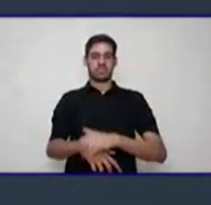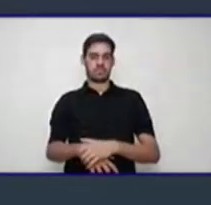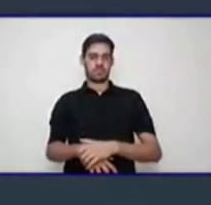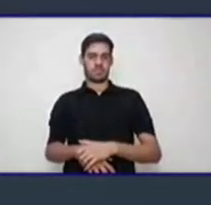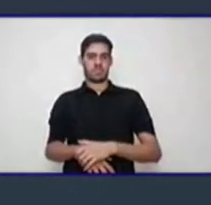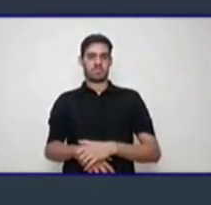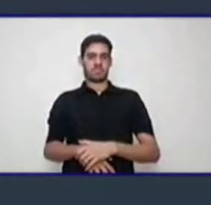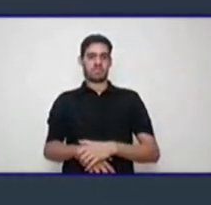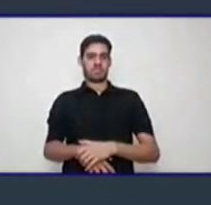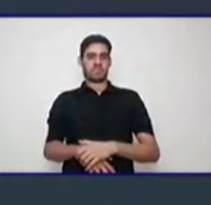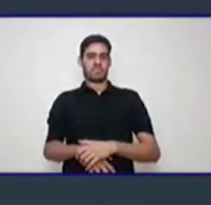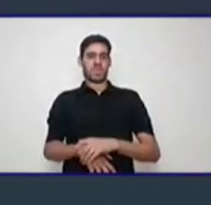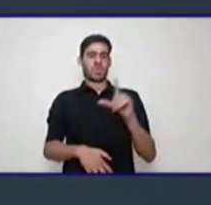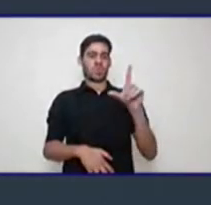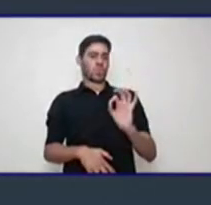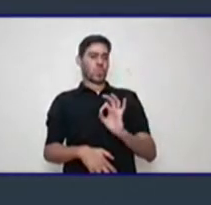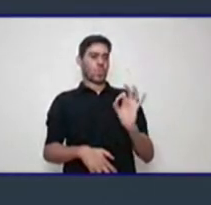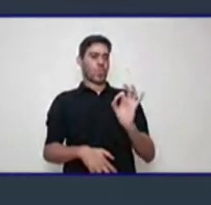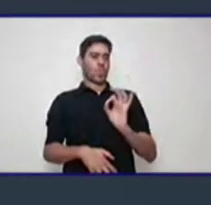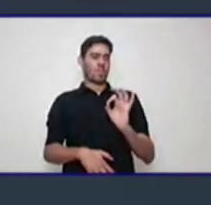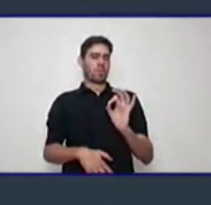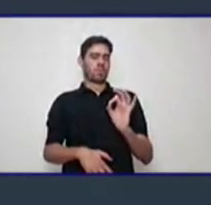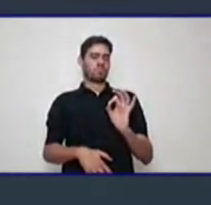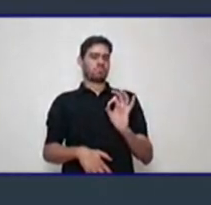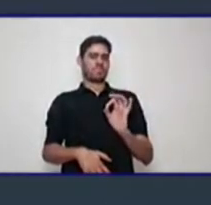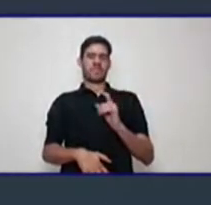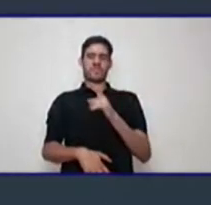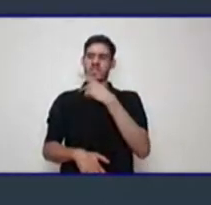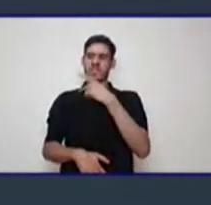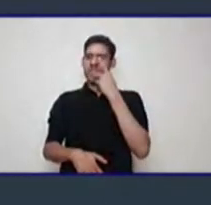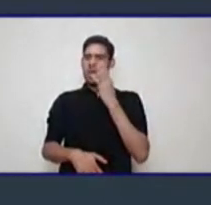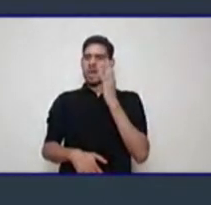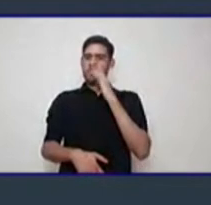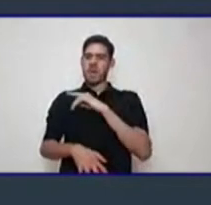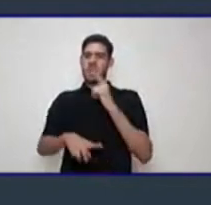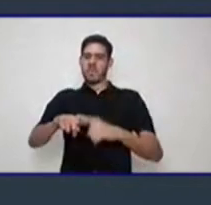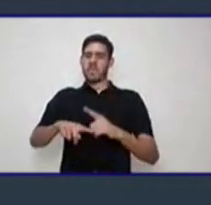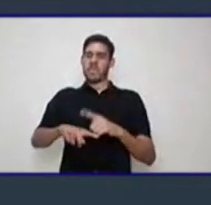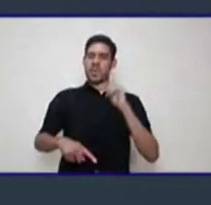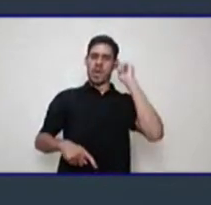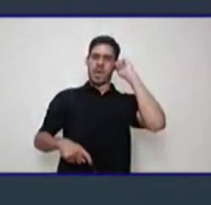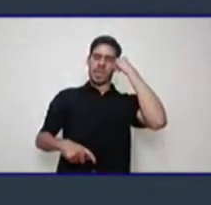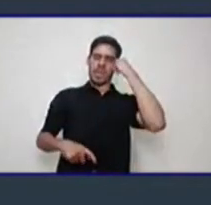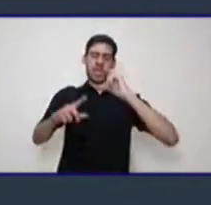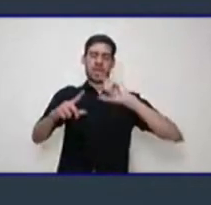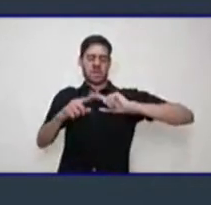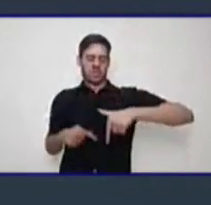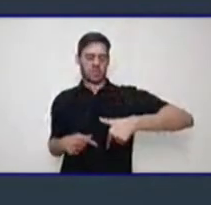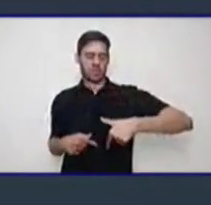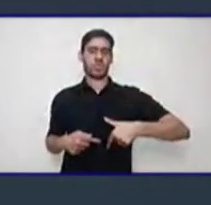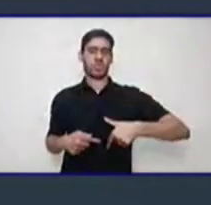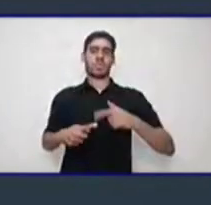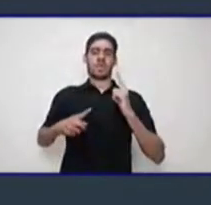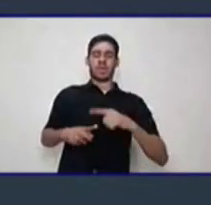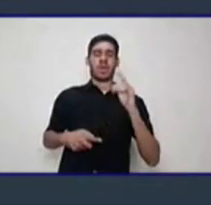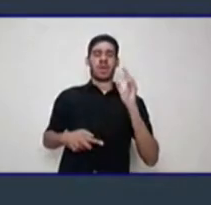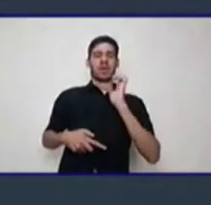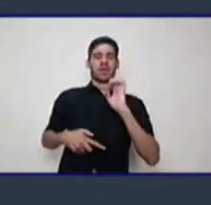sem ter tido escolha. Mas você criticar alguém por ser negro, por ser judeu, por ser gay ou por